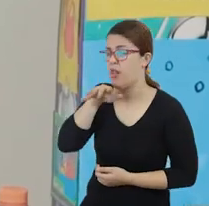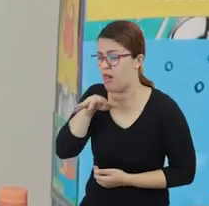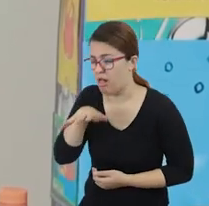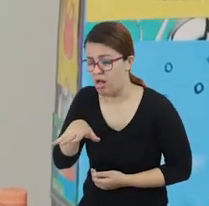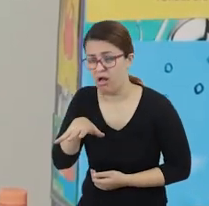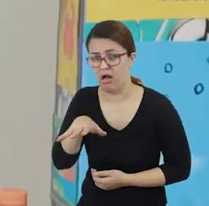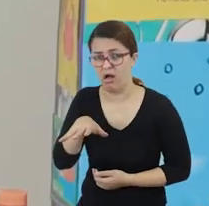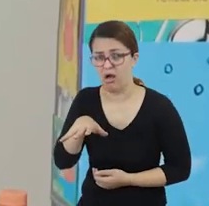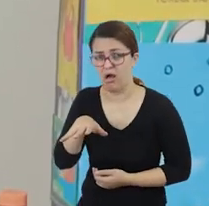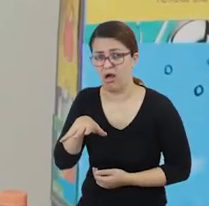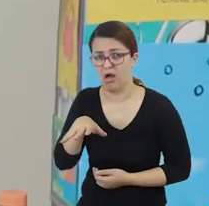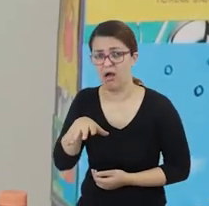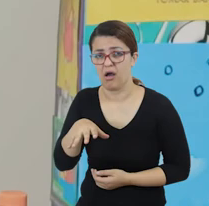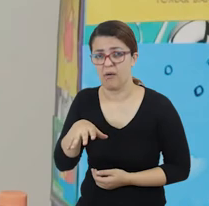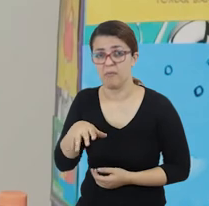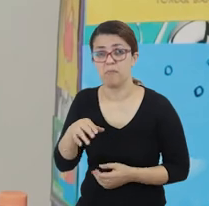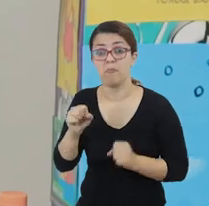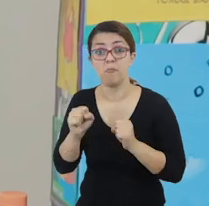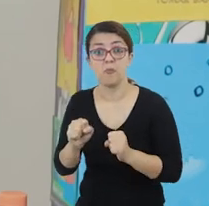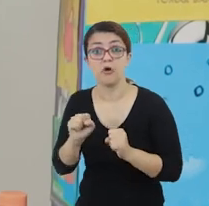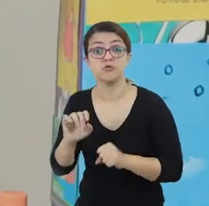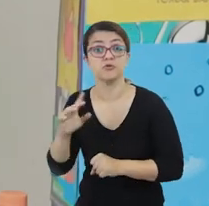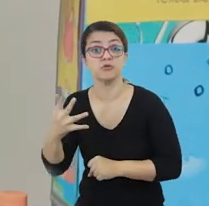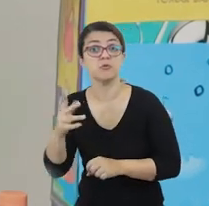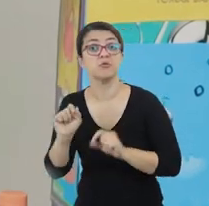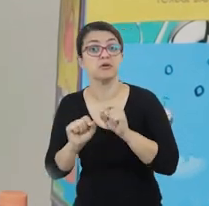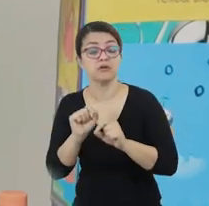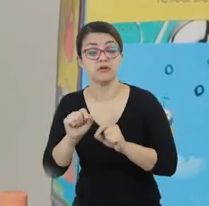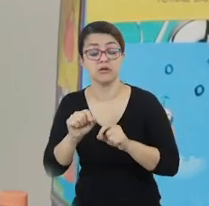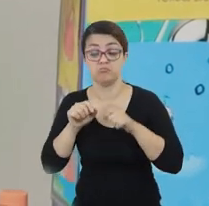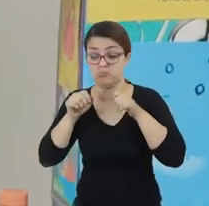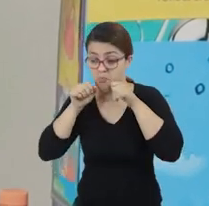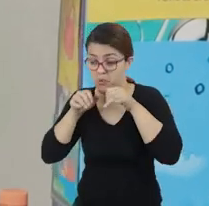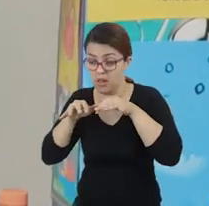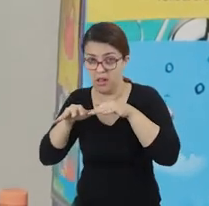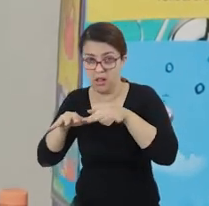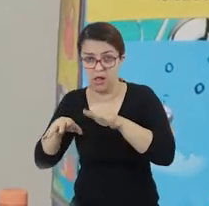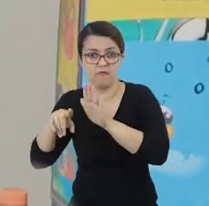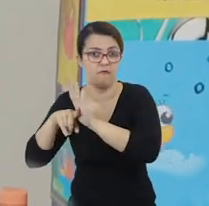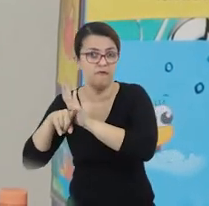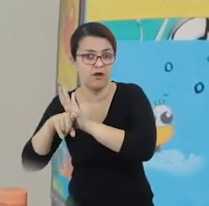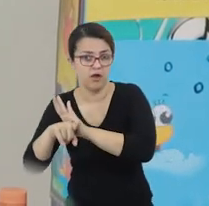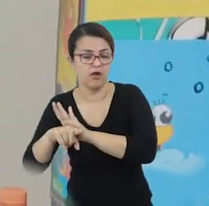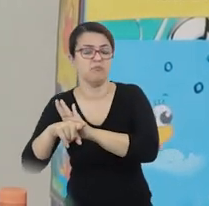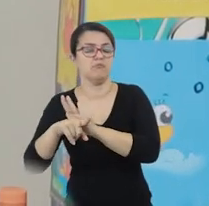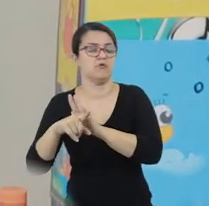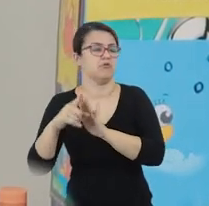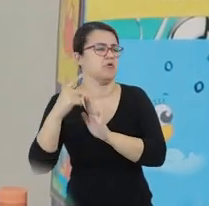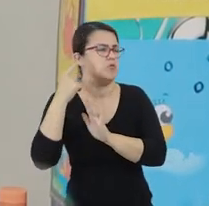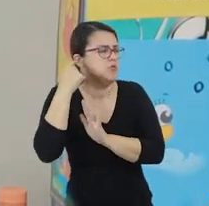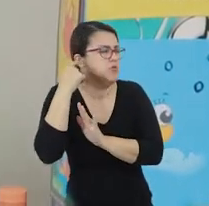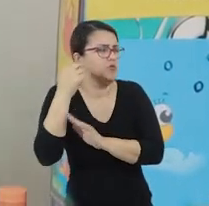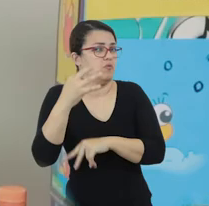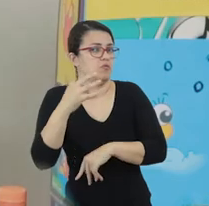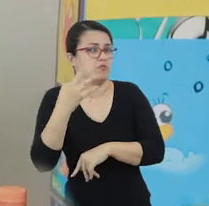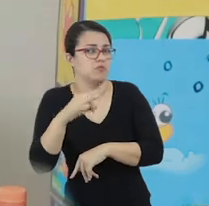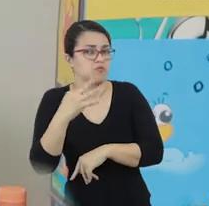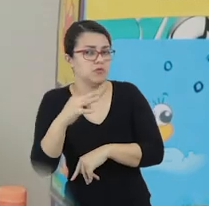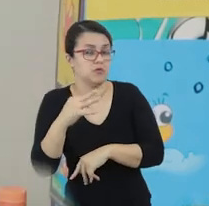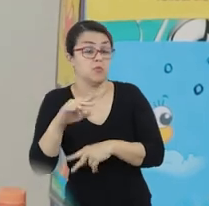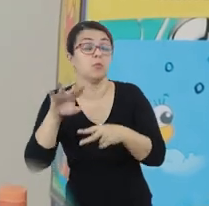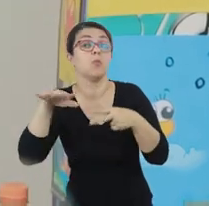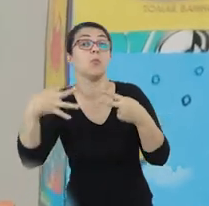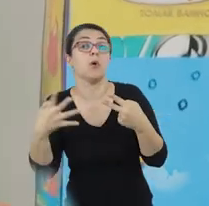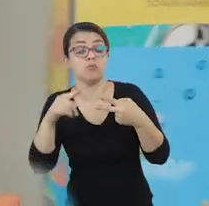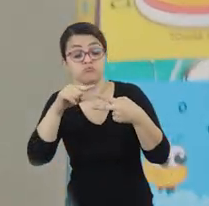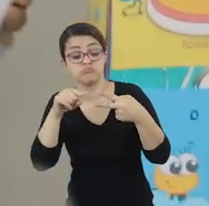A, transmissão de germes, B, dor de ouvido? Tá? Aí a criança vai fazer a opção e